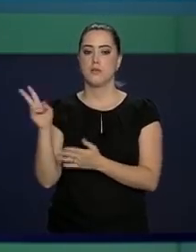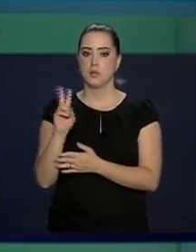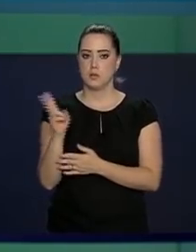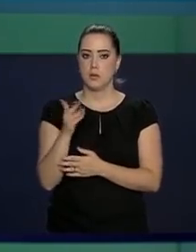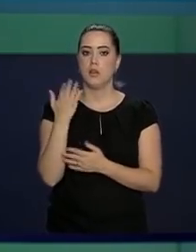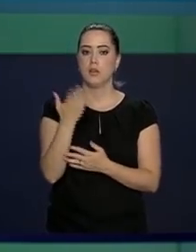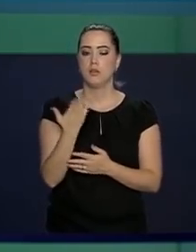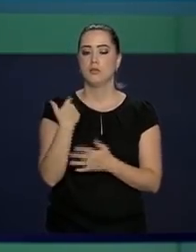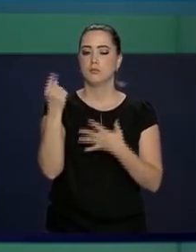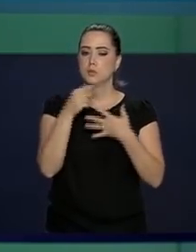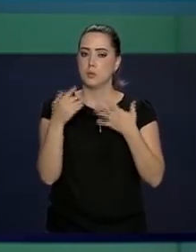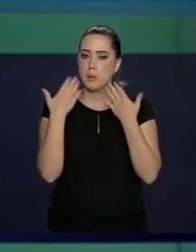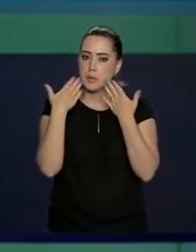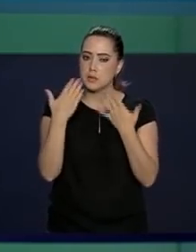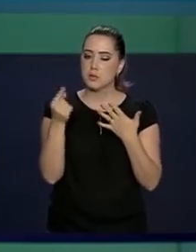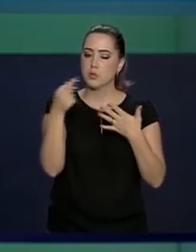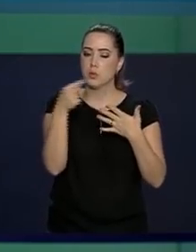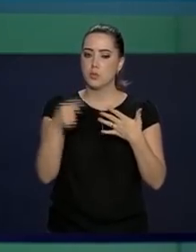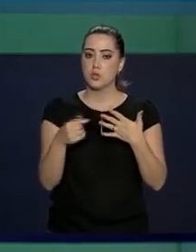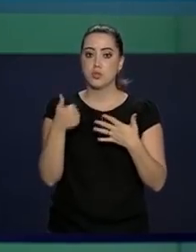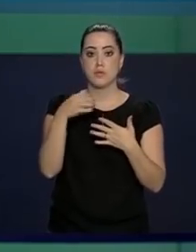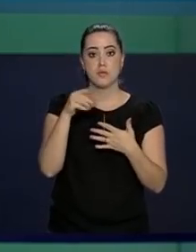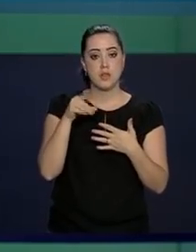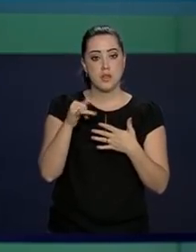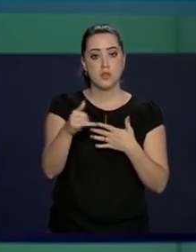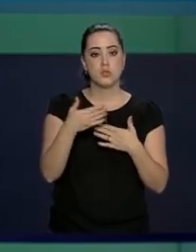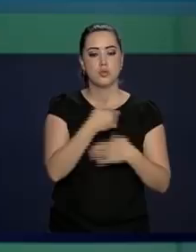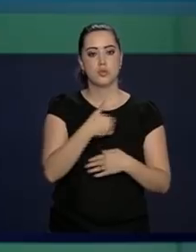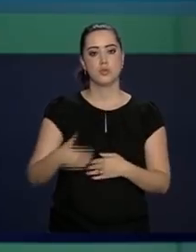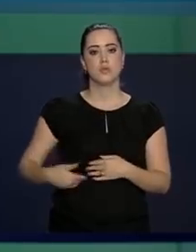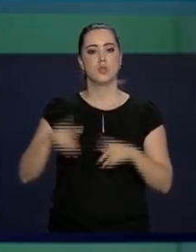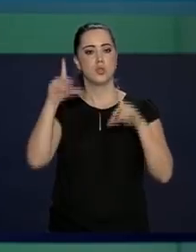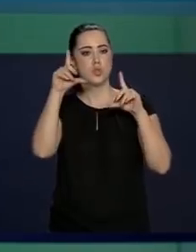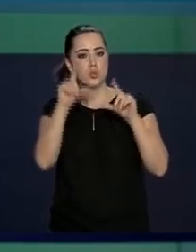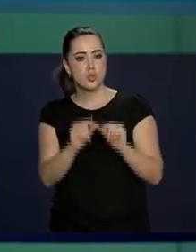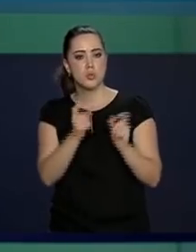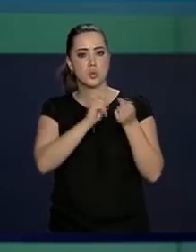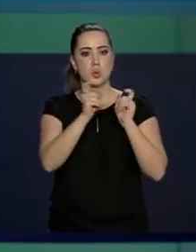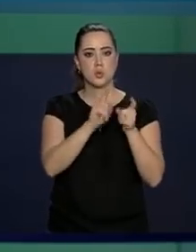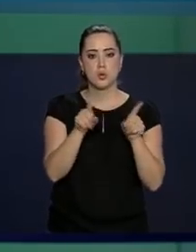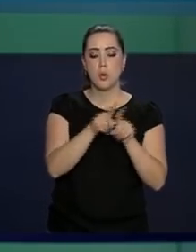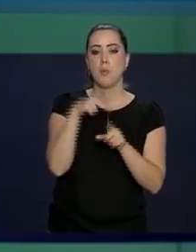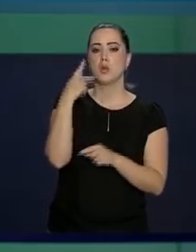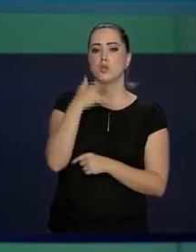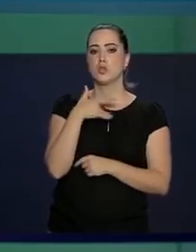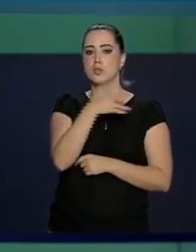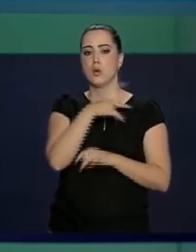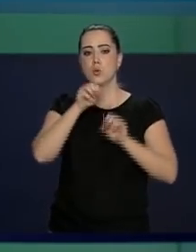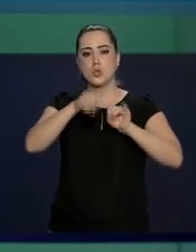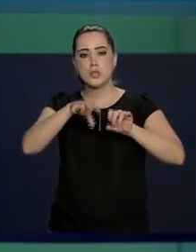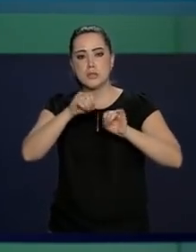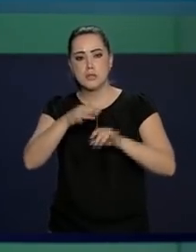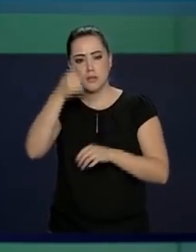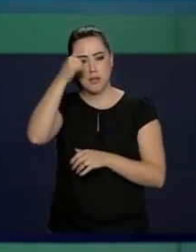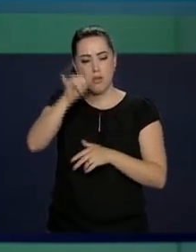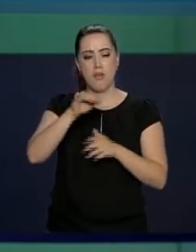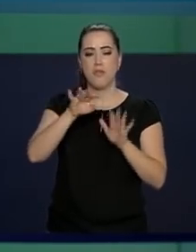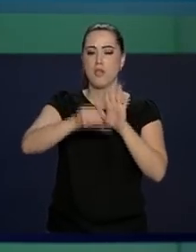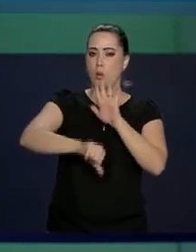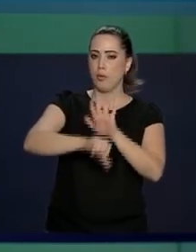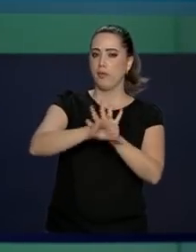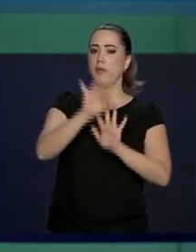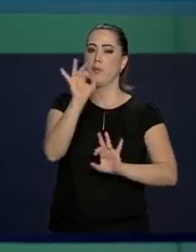as metas para os primeiros 100 dias de governo. Redução da máquina administrativa, políticas de saúde, educação e combate ao